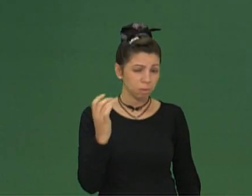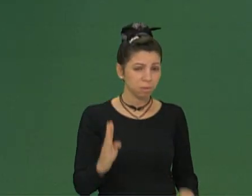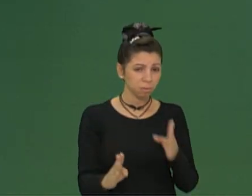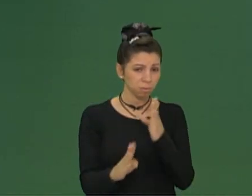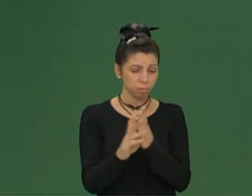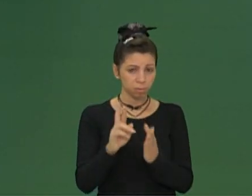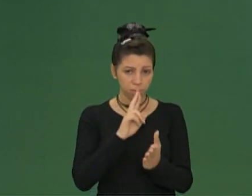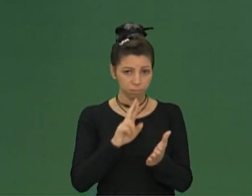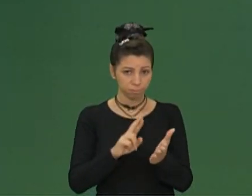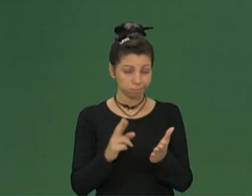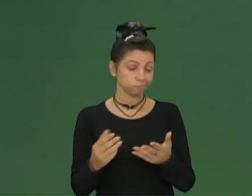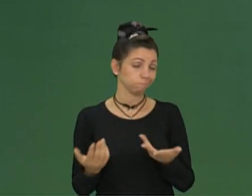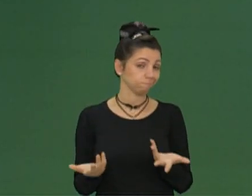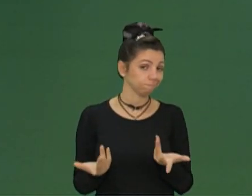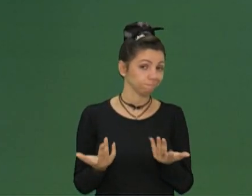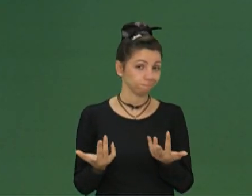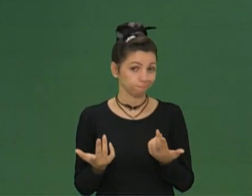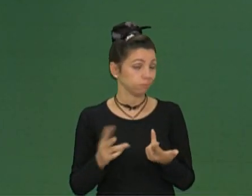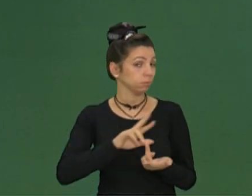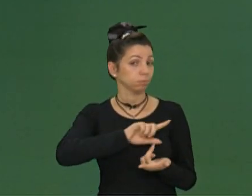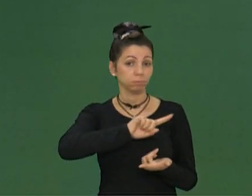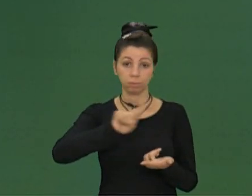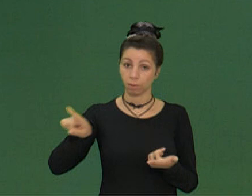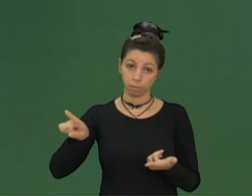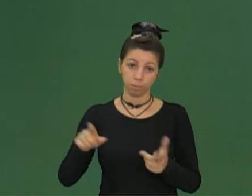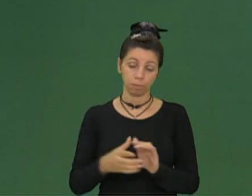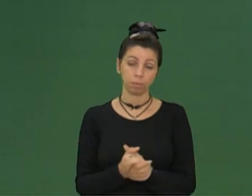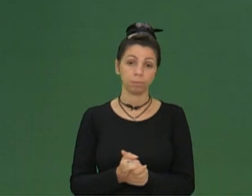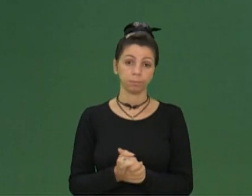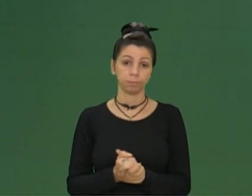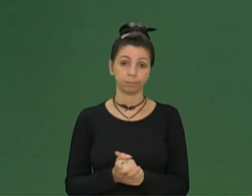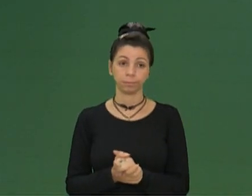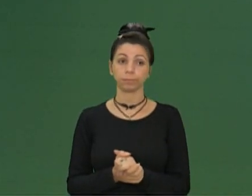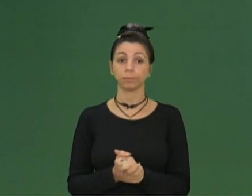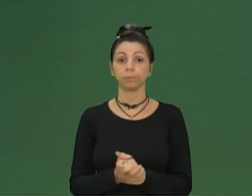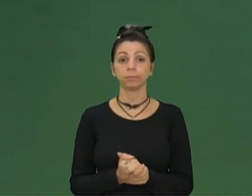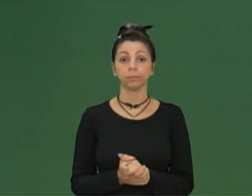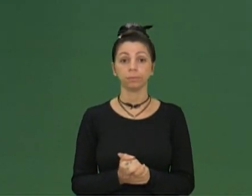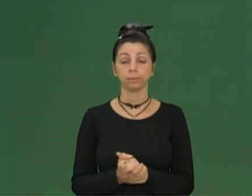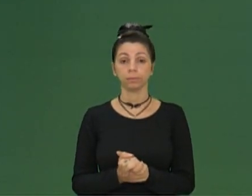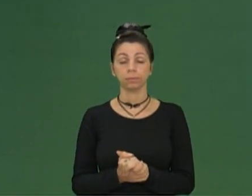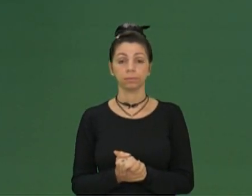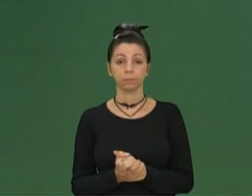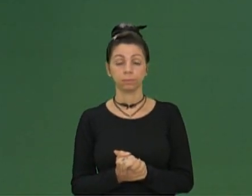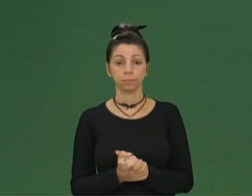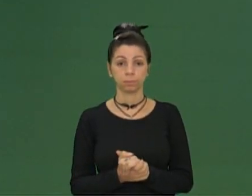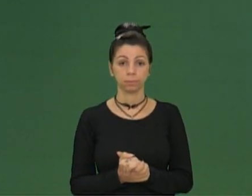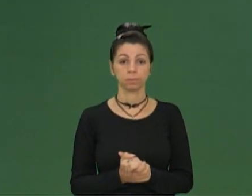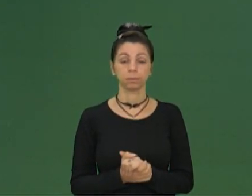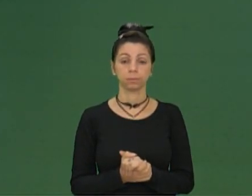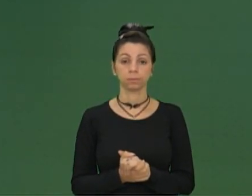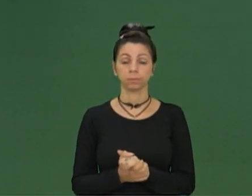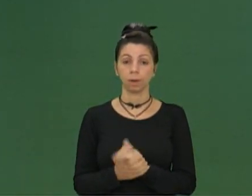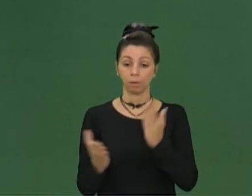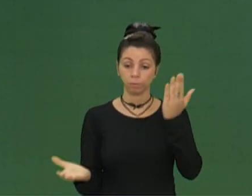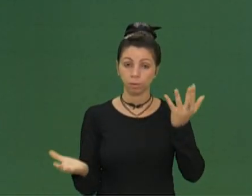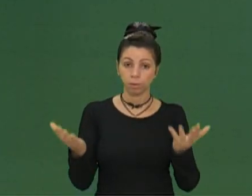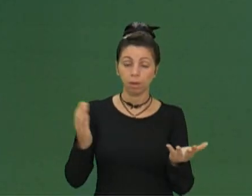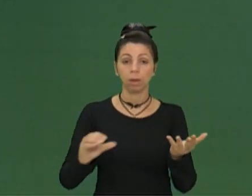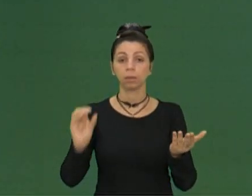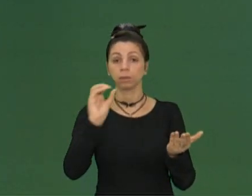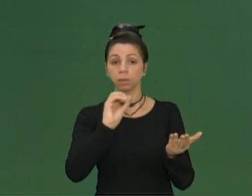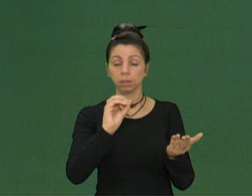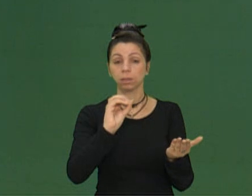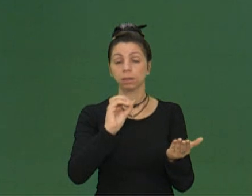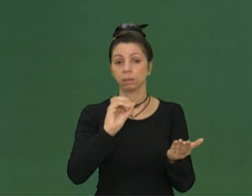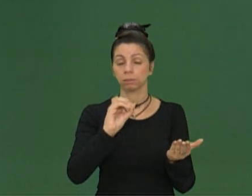resultado? Acho que não, né? O que faz lembrar isso aqui? Olha aqui, eu vou igualar a zero. Como eu sei que isolando